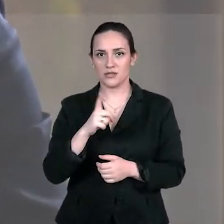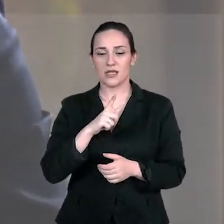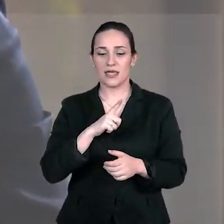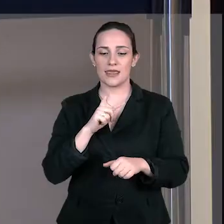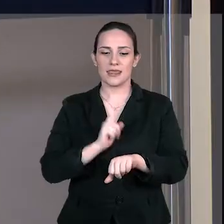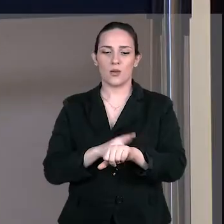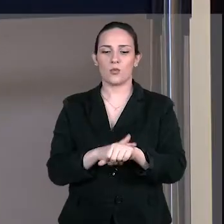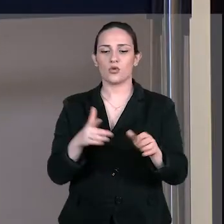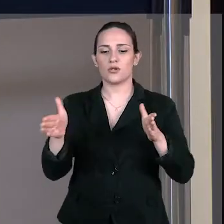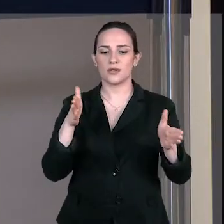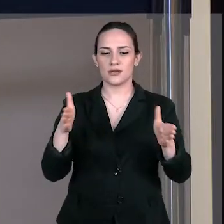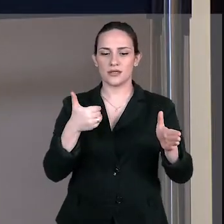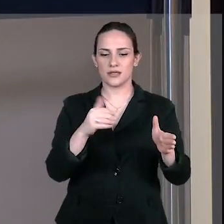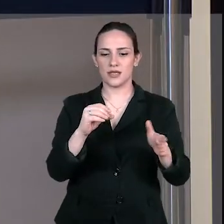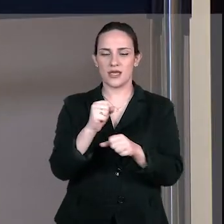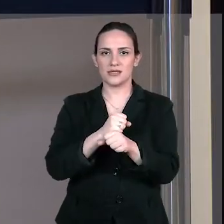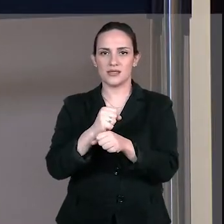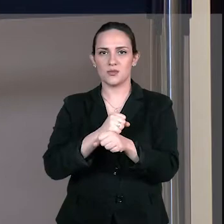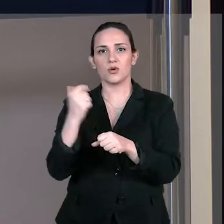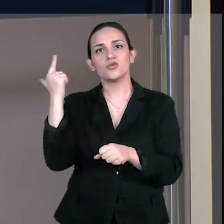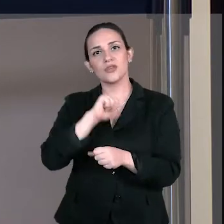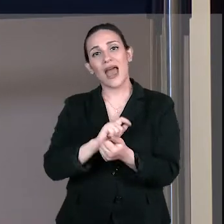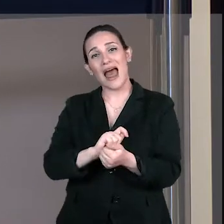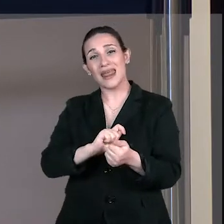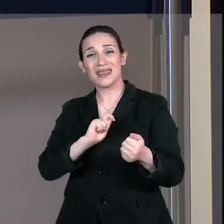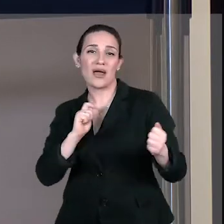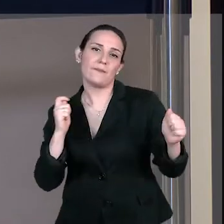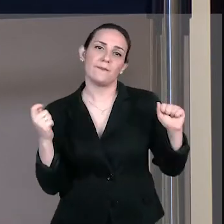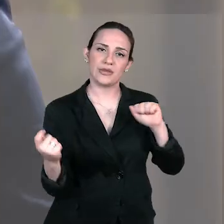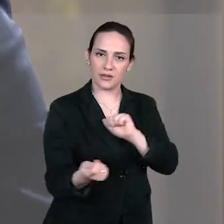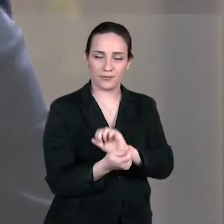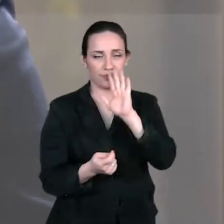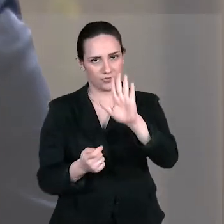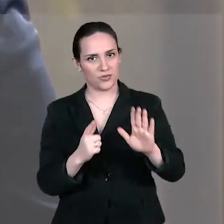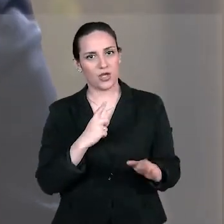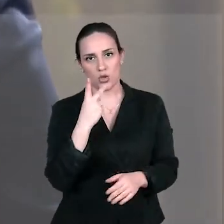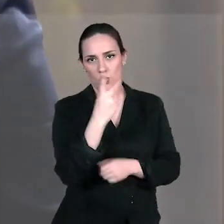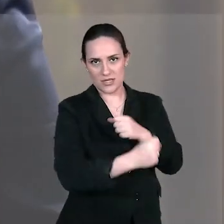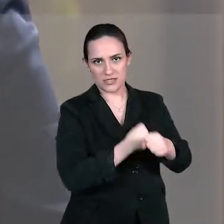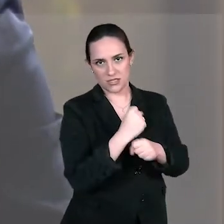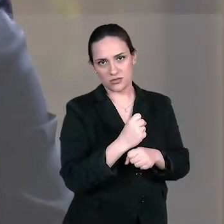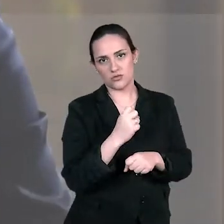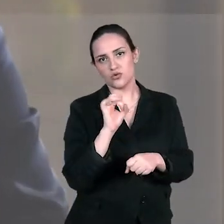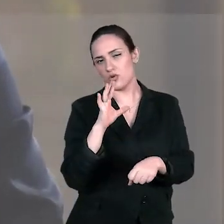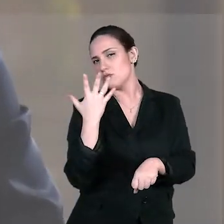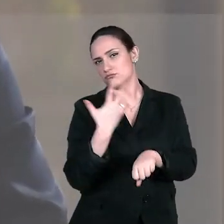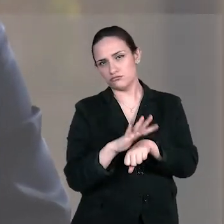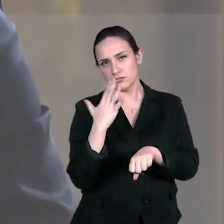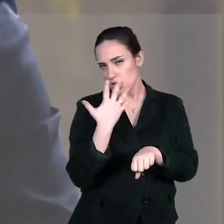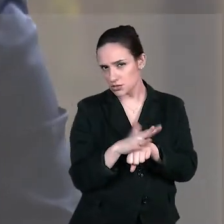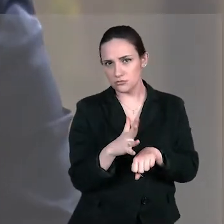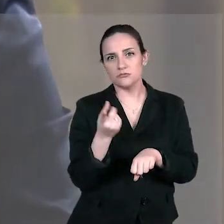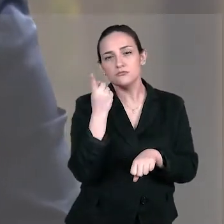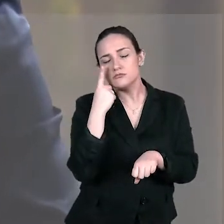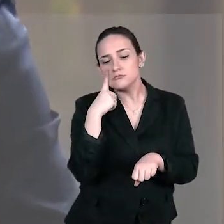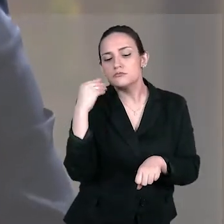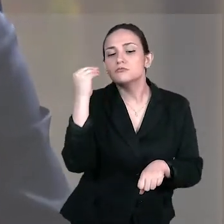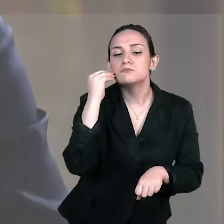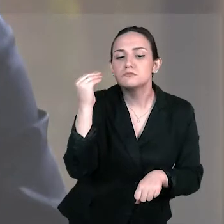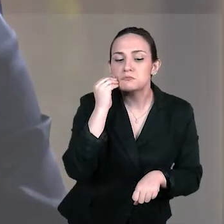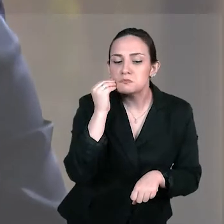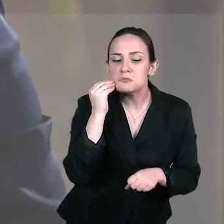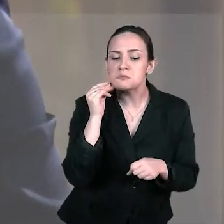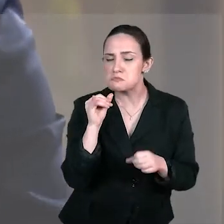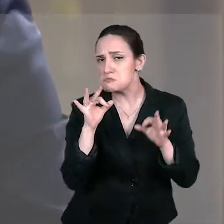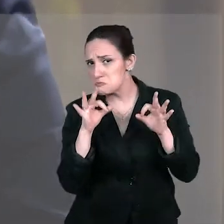10 anos de transição. É um longo período, não? É um longo período, dois anos apenas, os primeiros, de teste, por